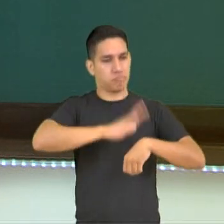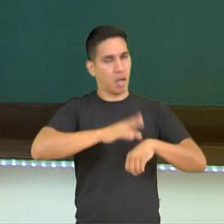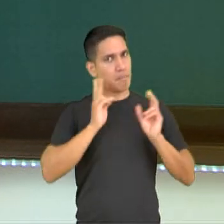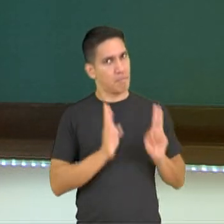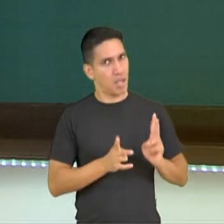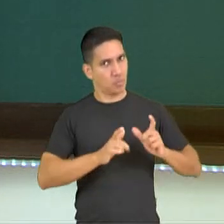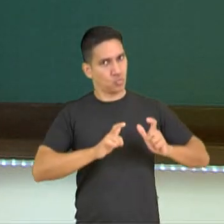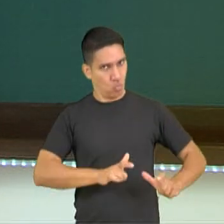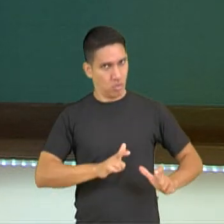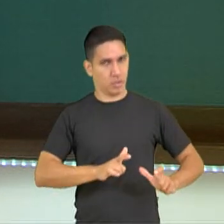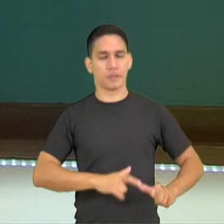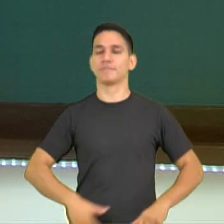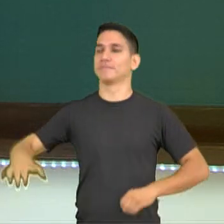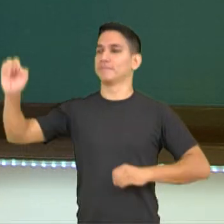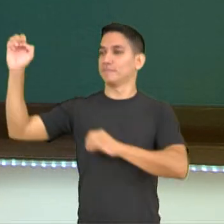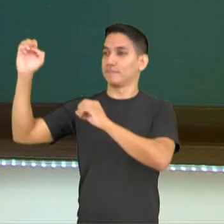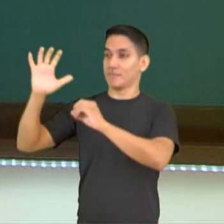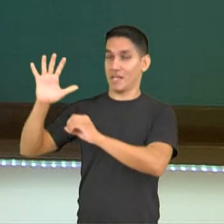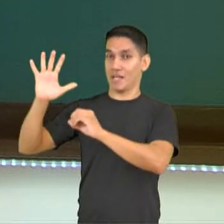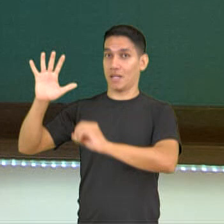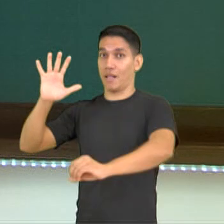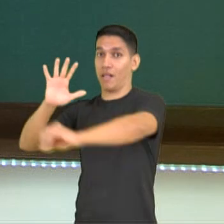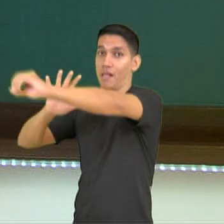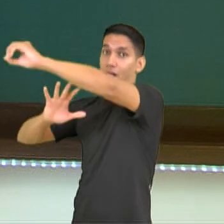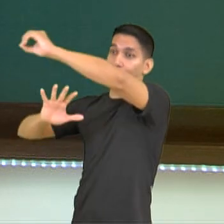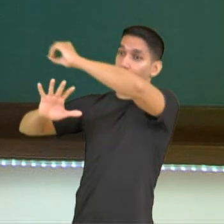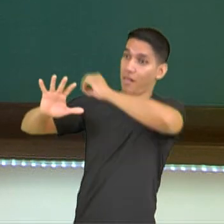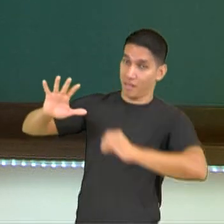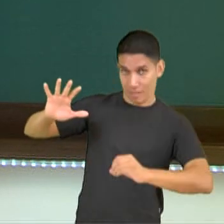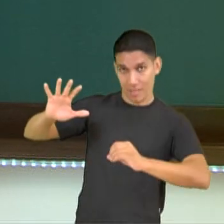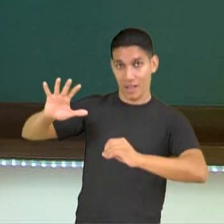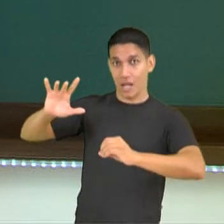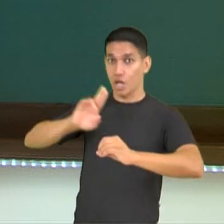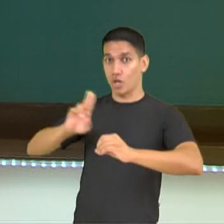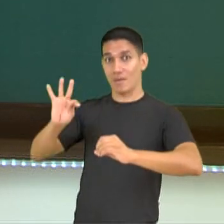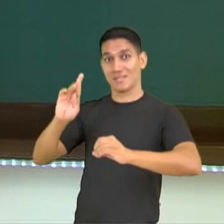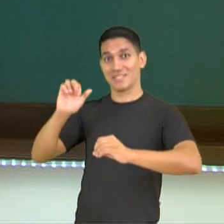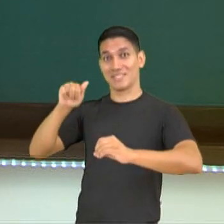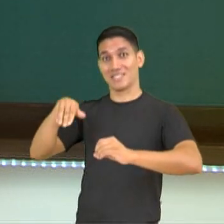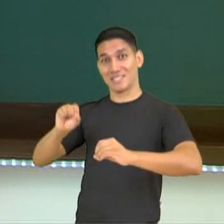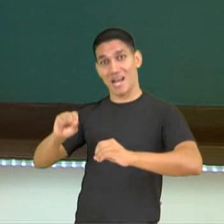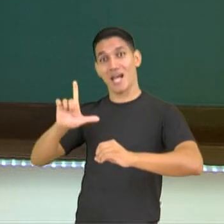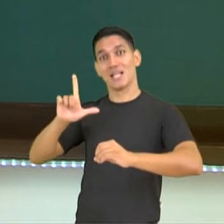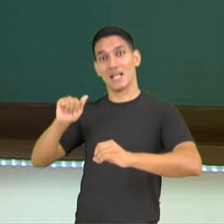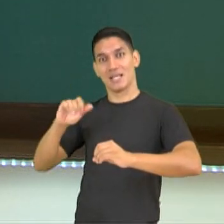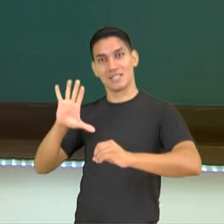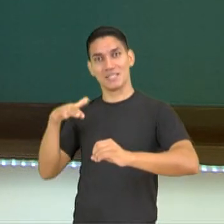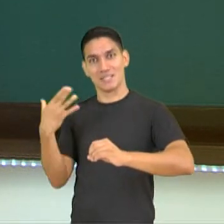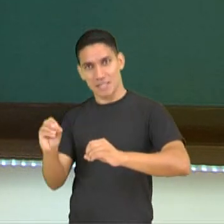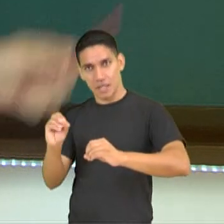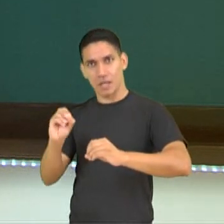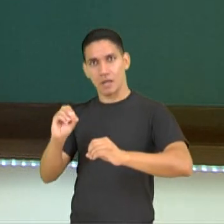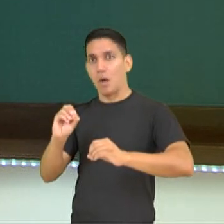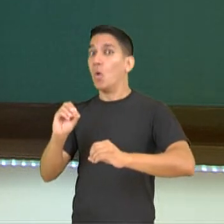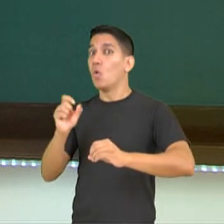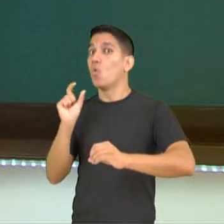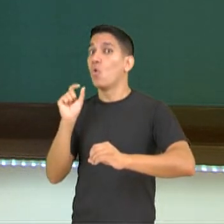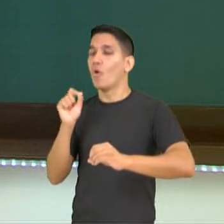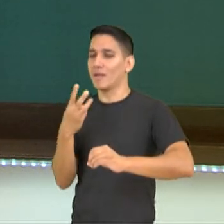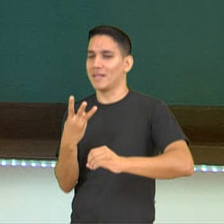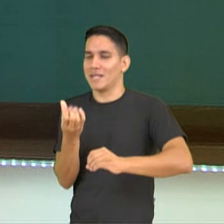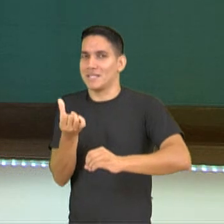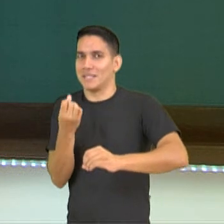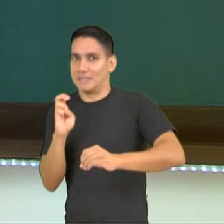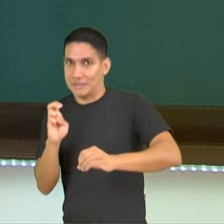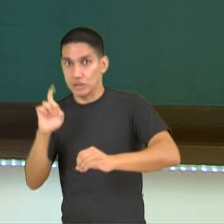mesma. E a translação demora 365 dias e 6 horas para ela dar a volta completa em torno